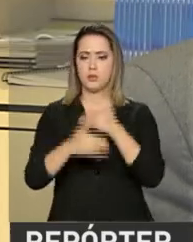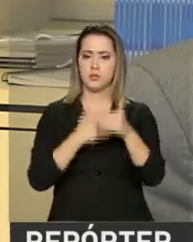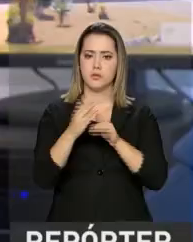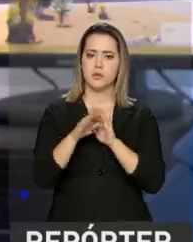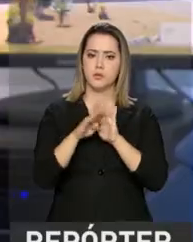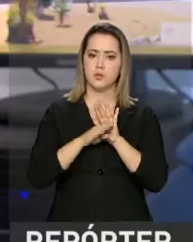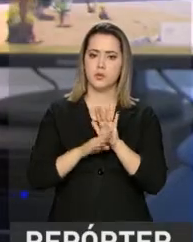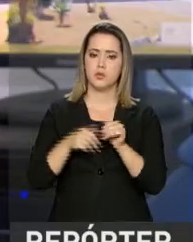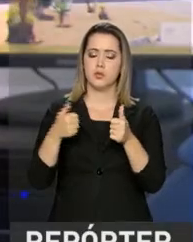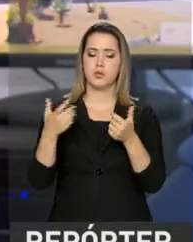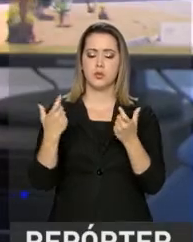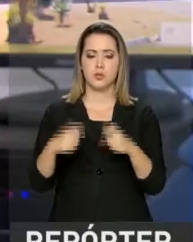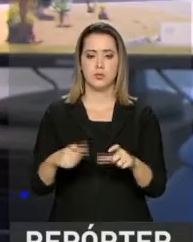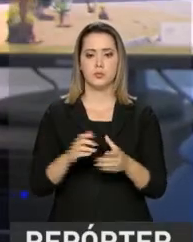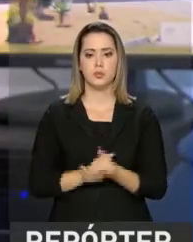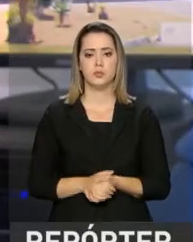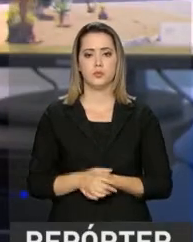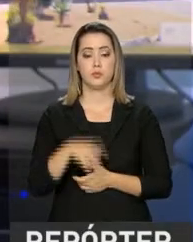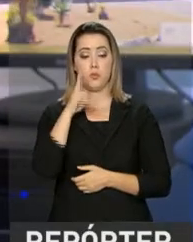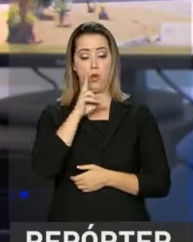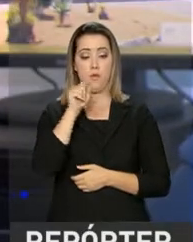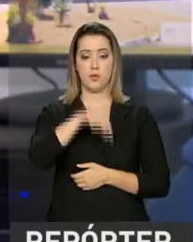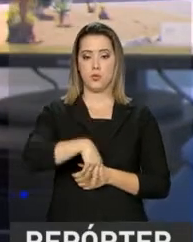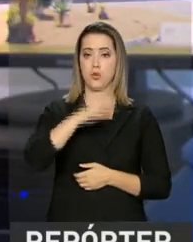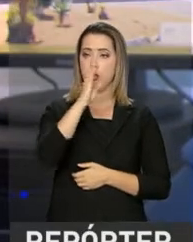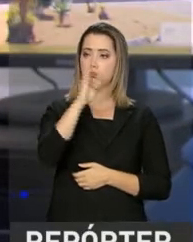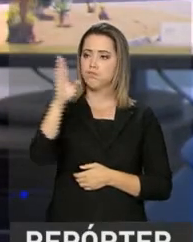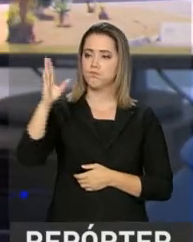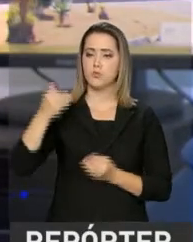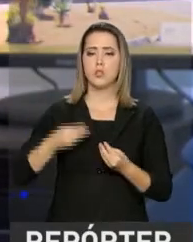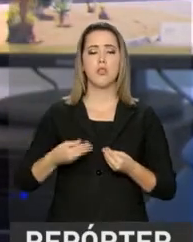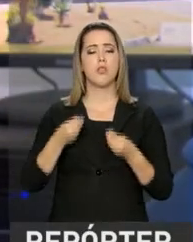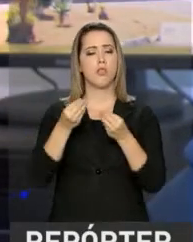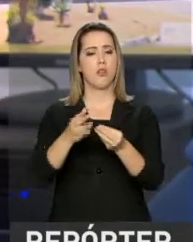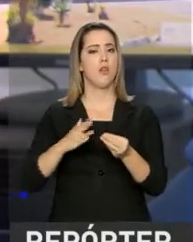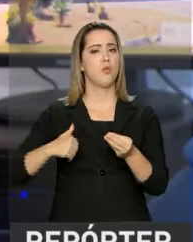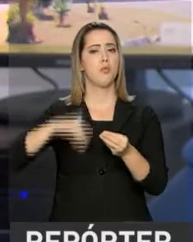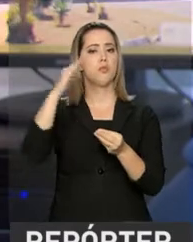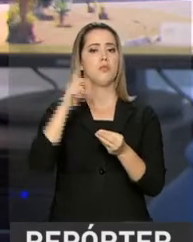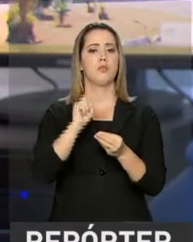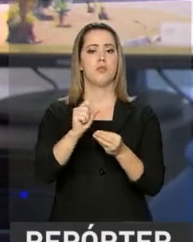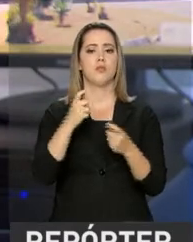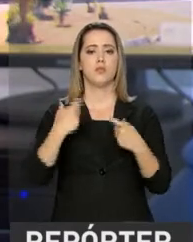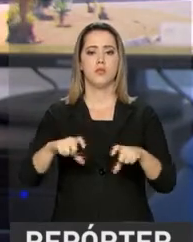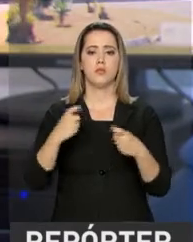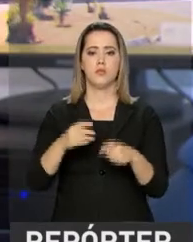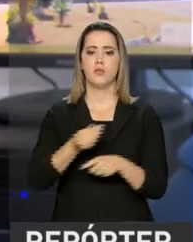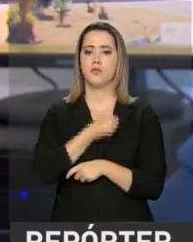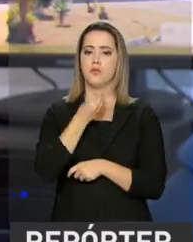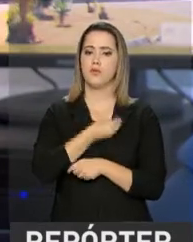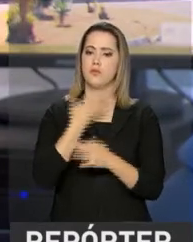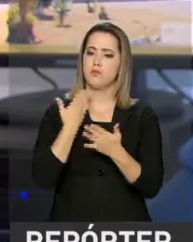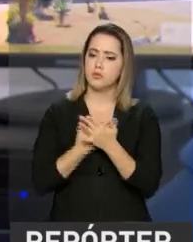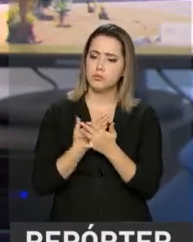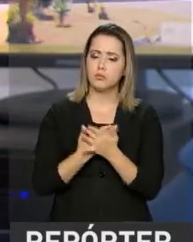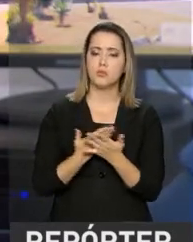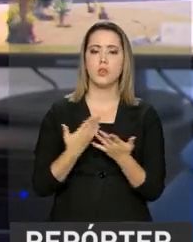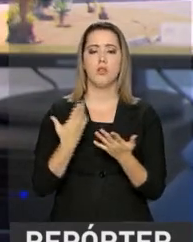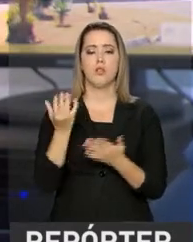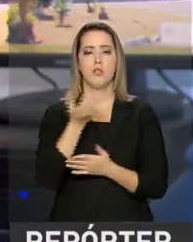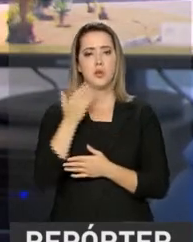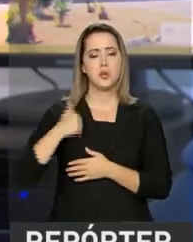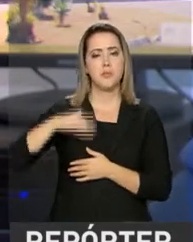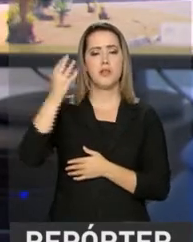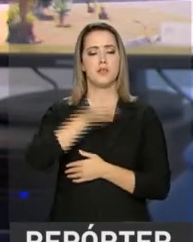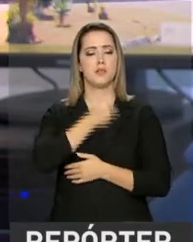projeto local eu vejo que isso passa a biblioteca é dar muito mais um um espaço pessoal isto dá para querer tentar algo